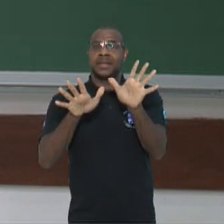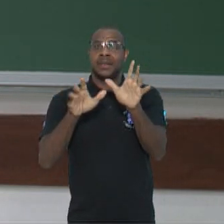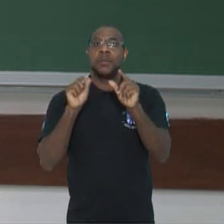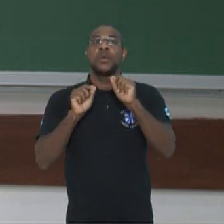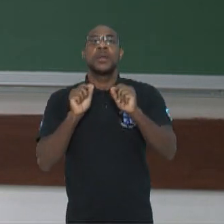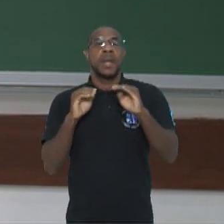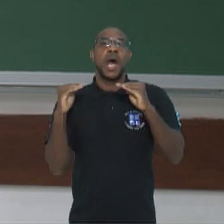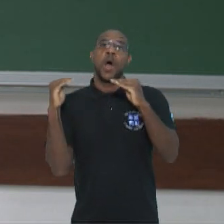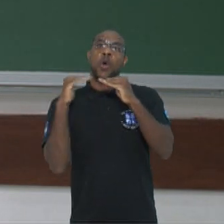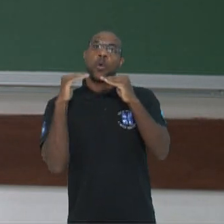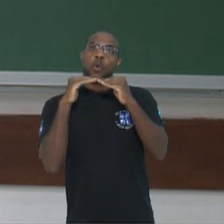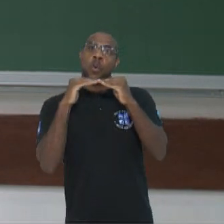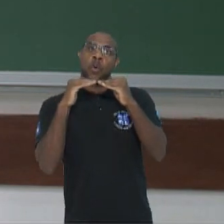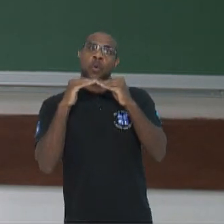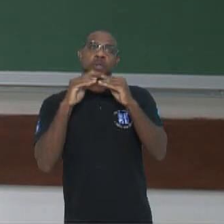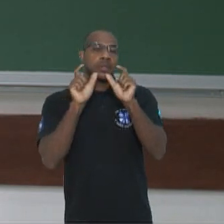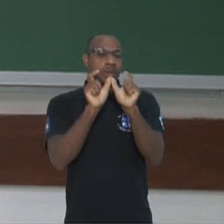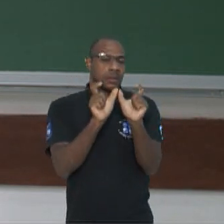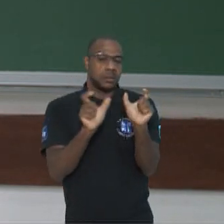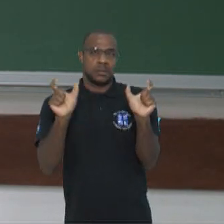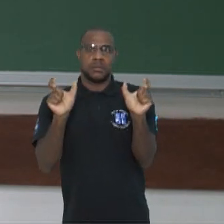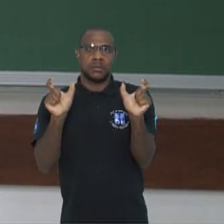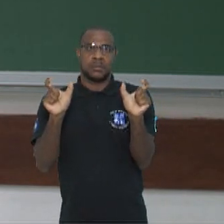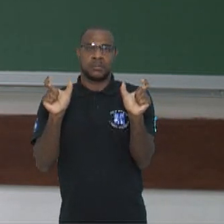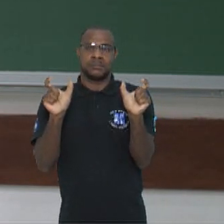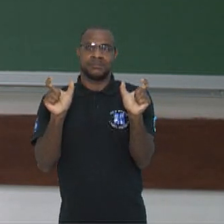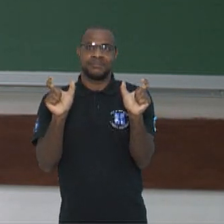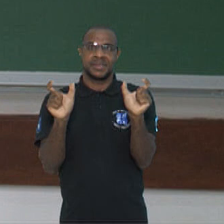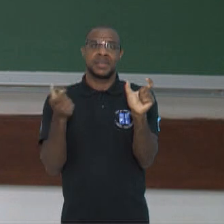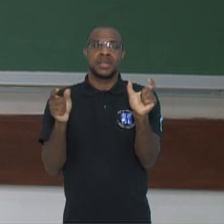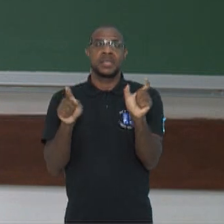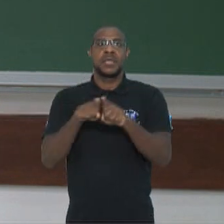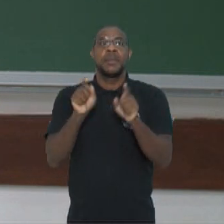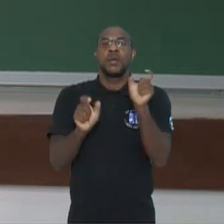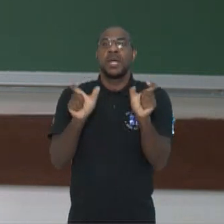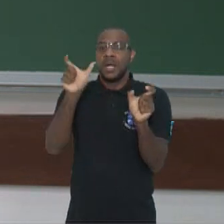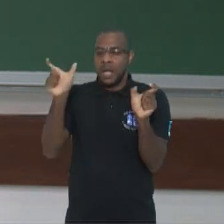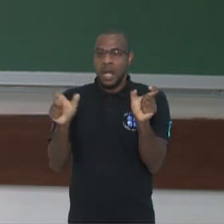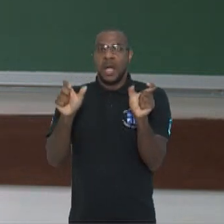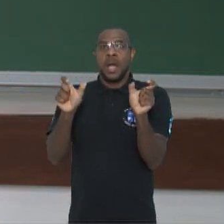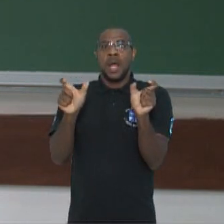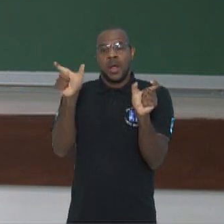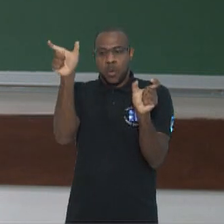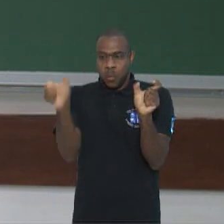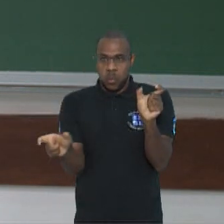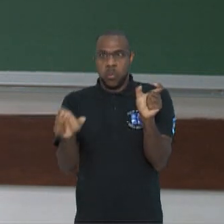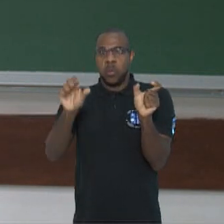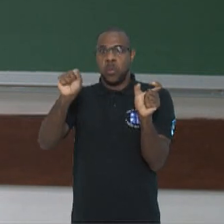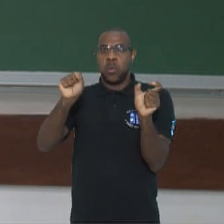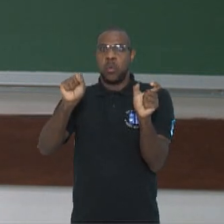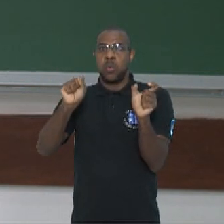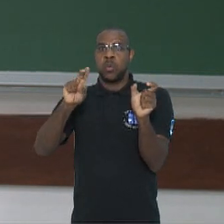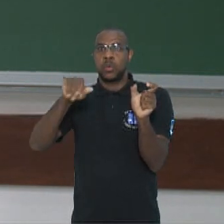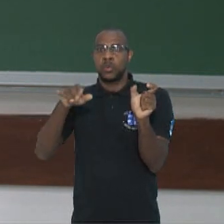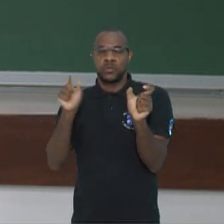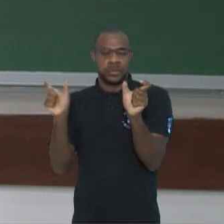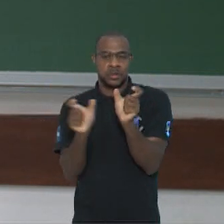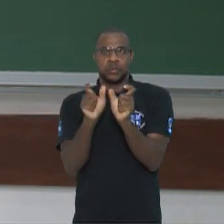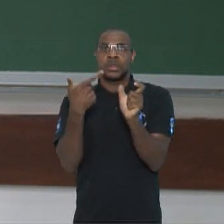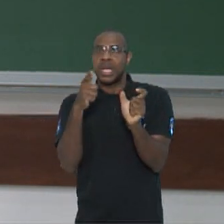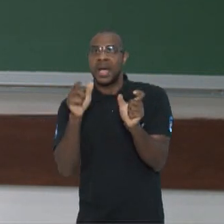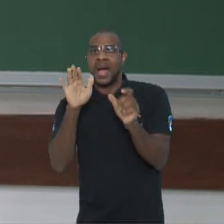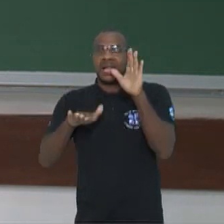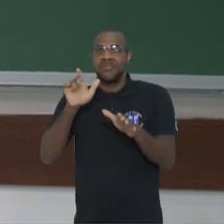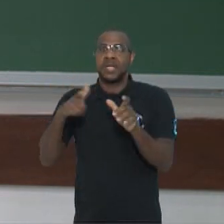verbo, e aí relacionar com a questão do sujeito que às vezes não está explícito na frase, certo? Como